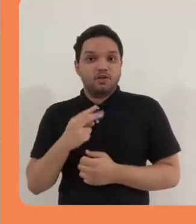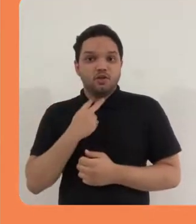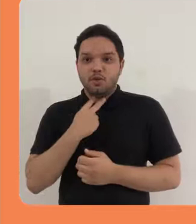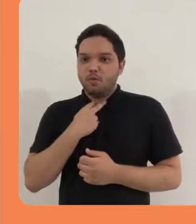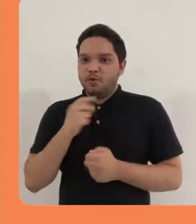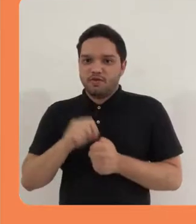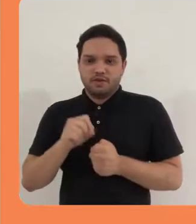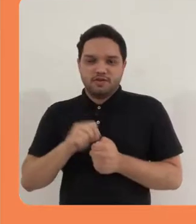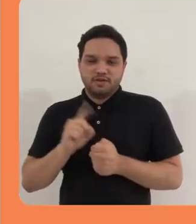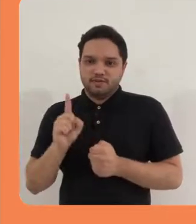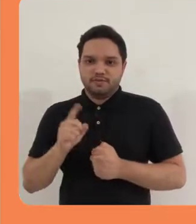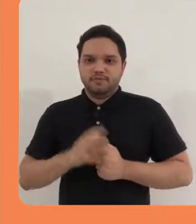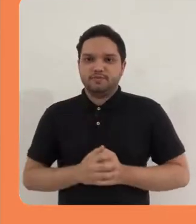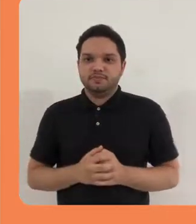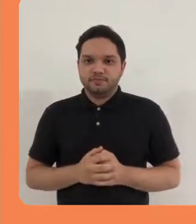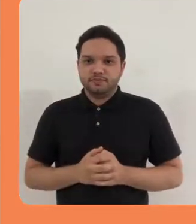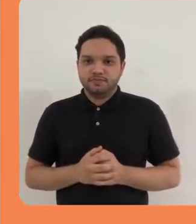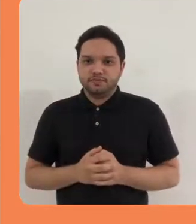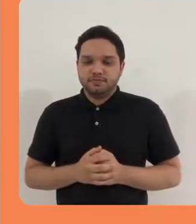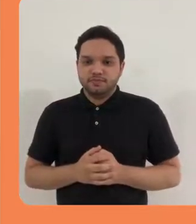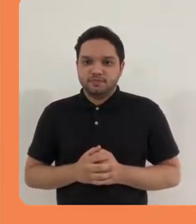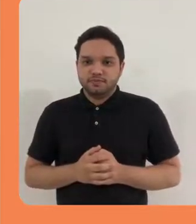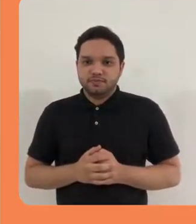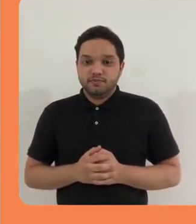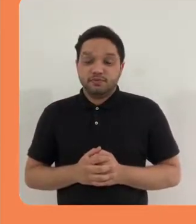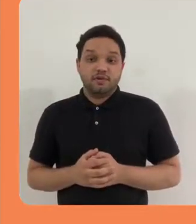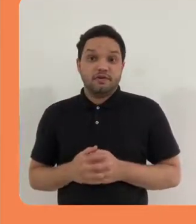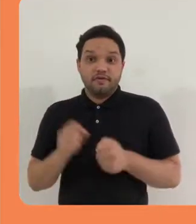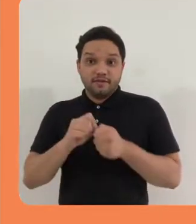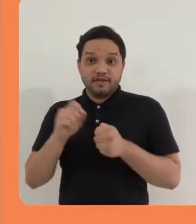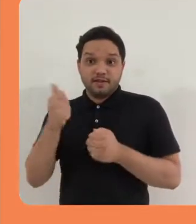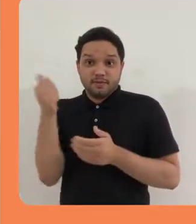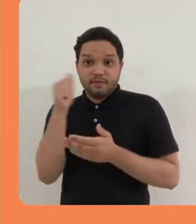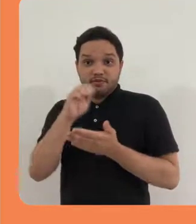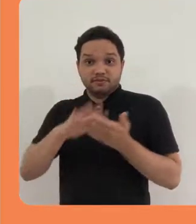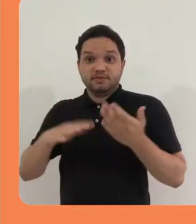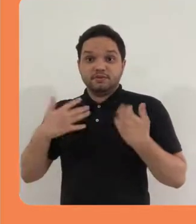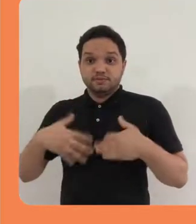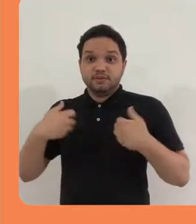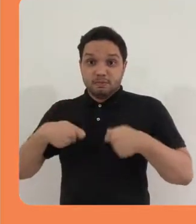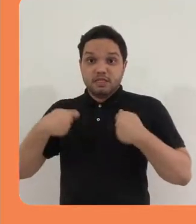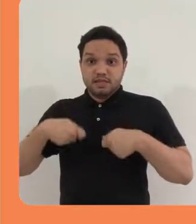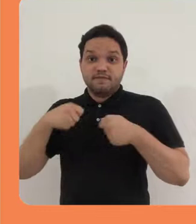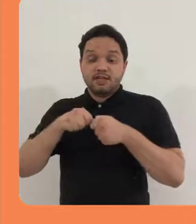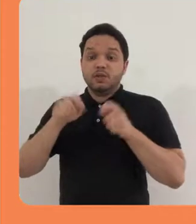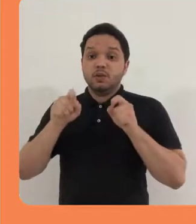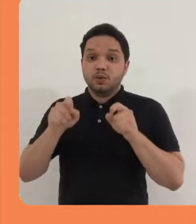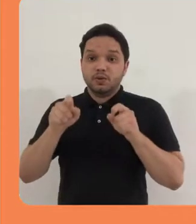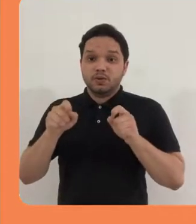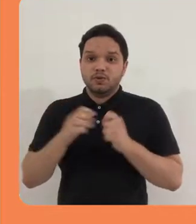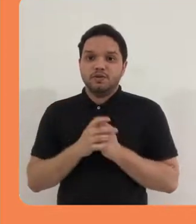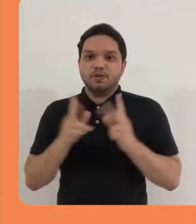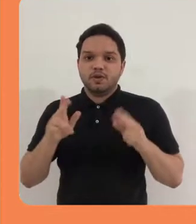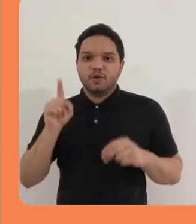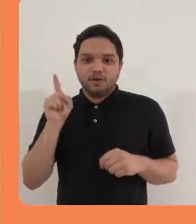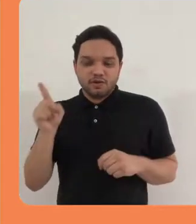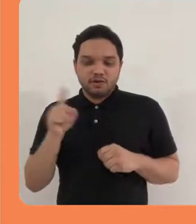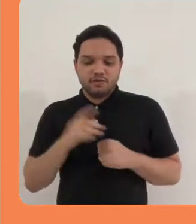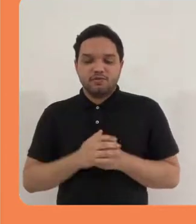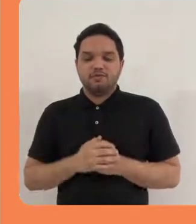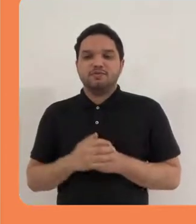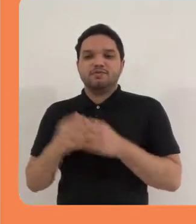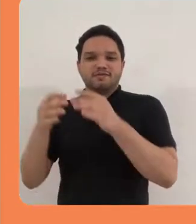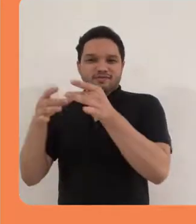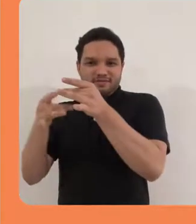tarefa não eu não posso fazer isso então para fazer realizar a primeira tarefa eu preciso como